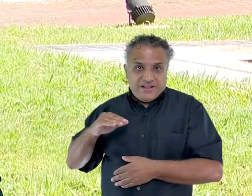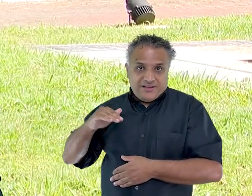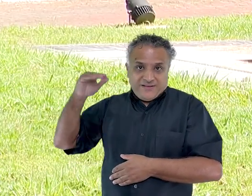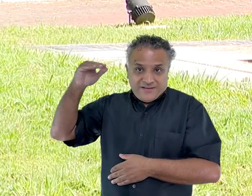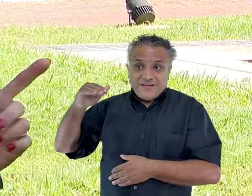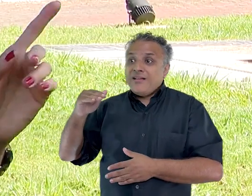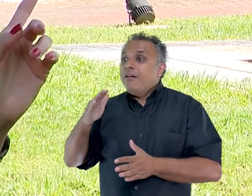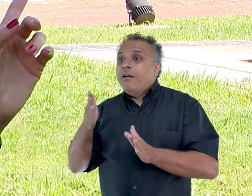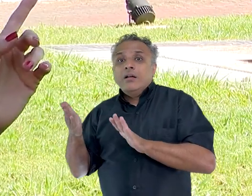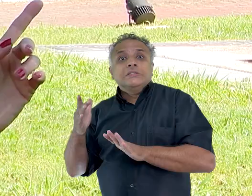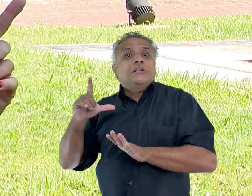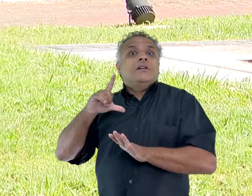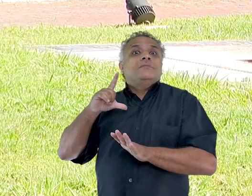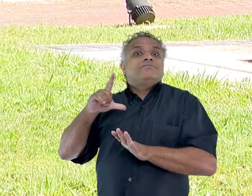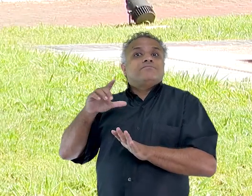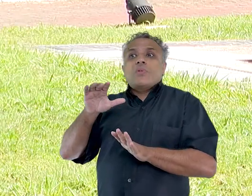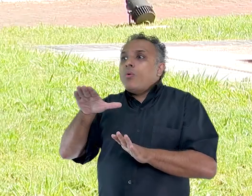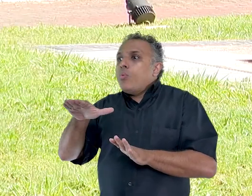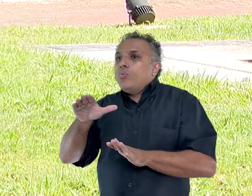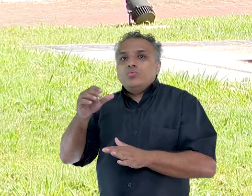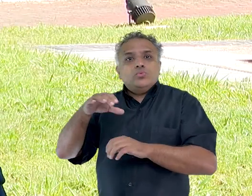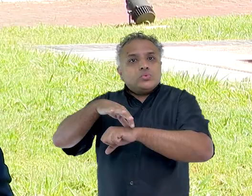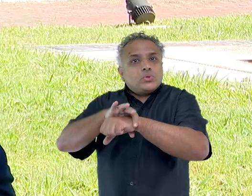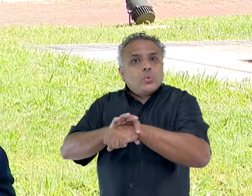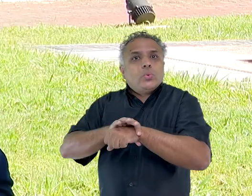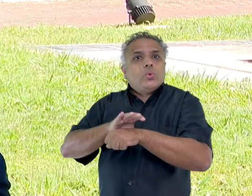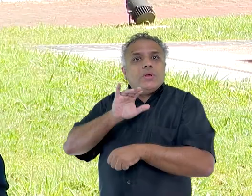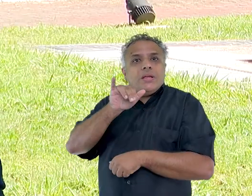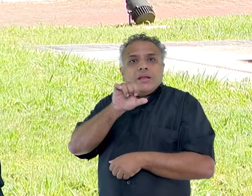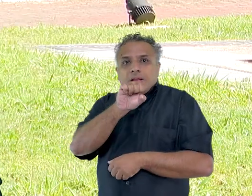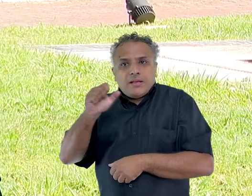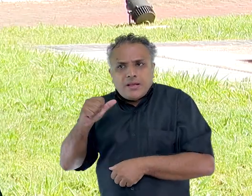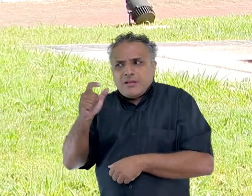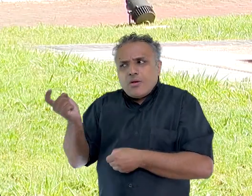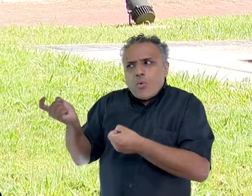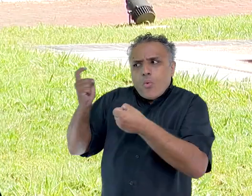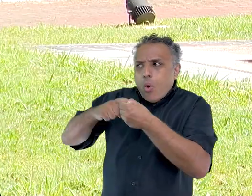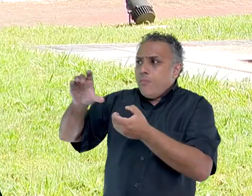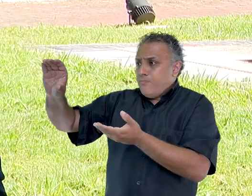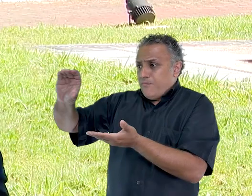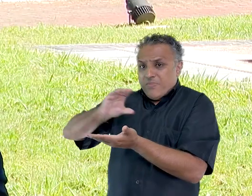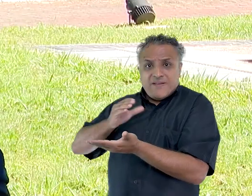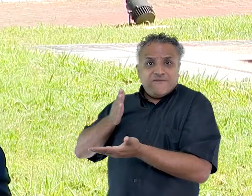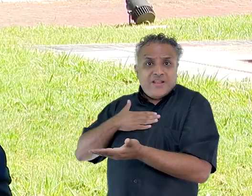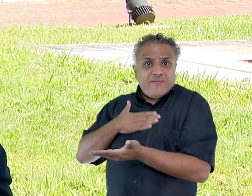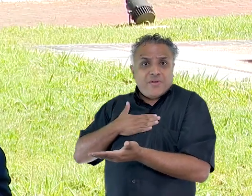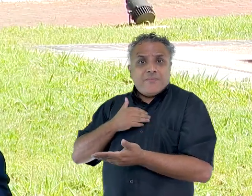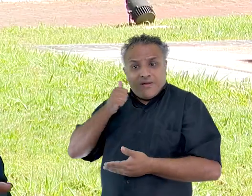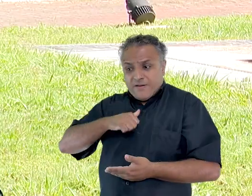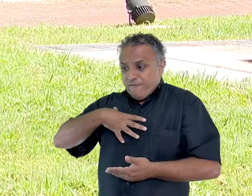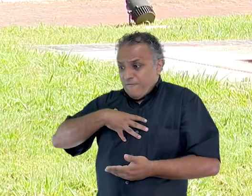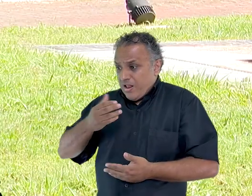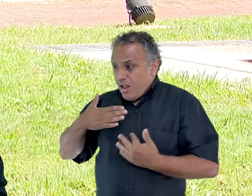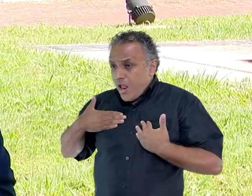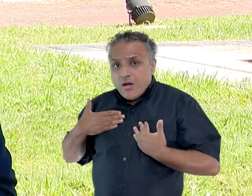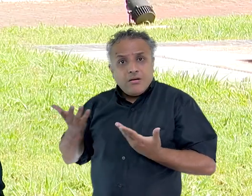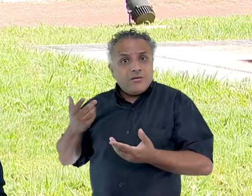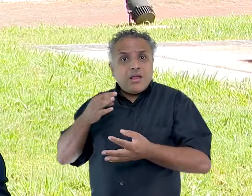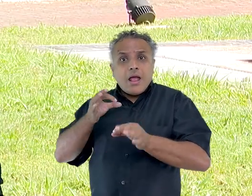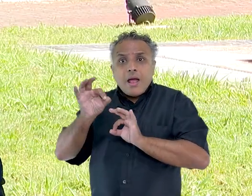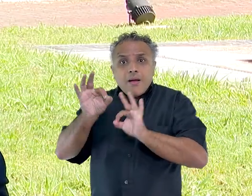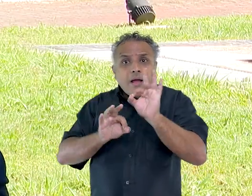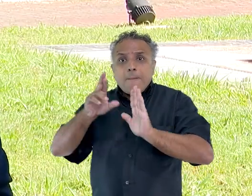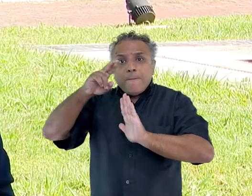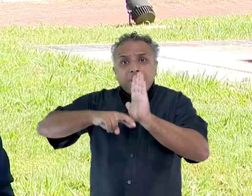falecida, o Instituto Nacional do Seguro Social buscou reverter a concessão do benefício, alegando que a perícia médica